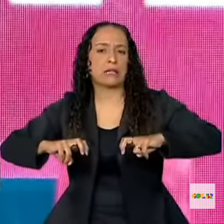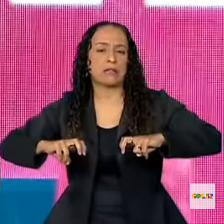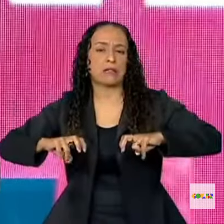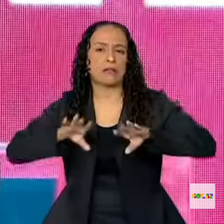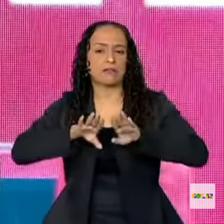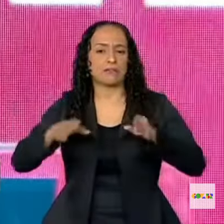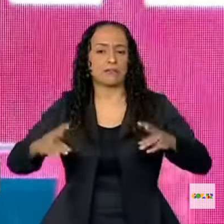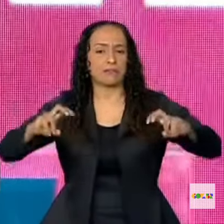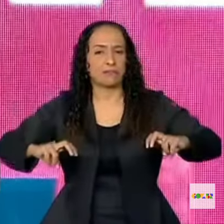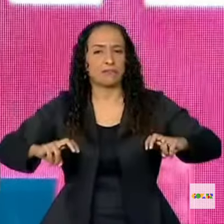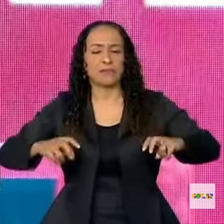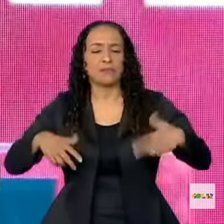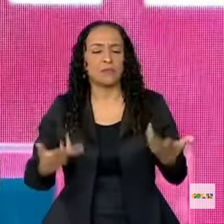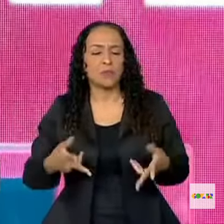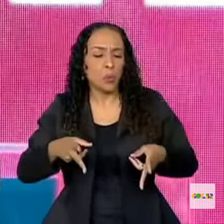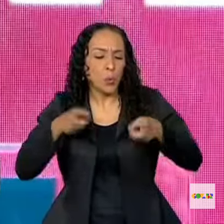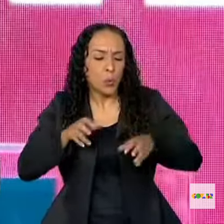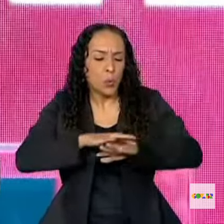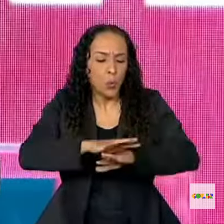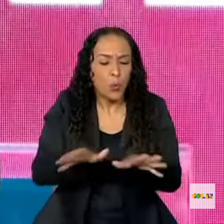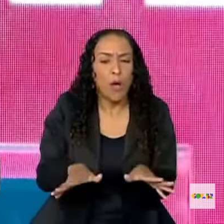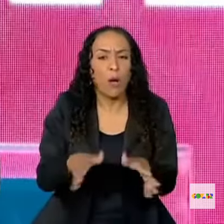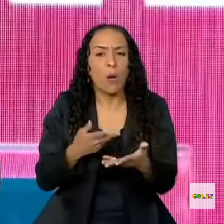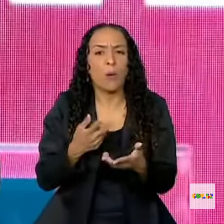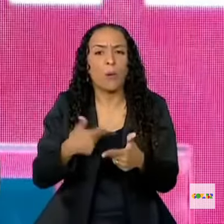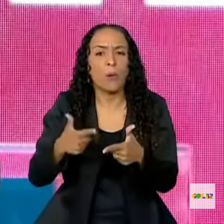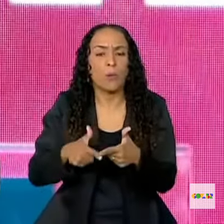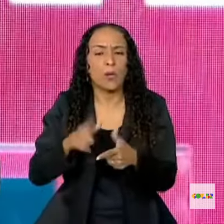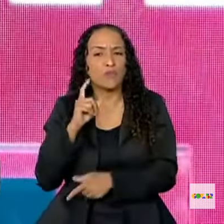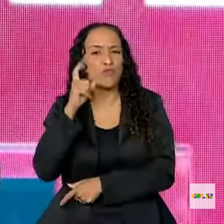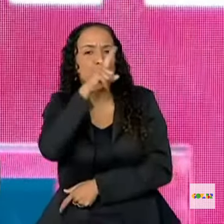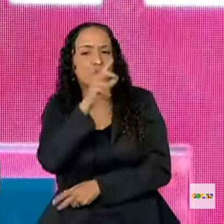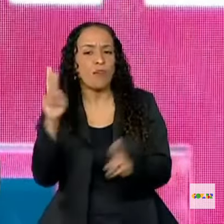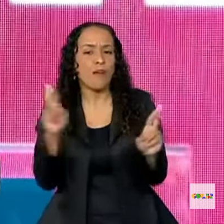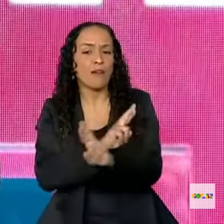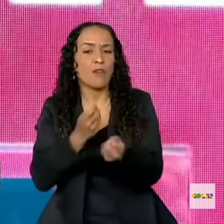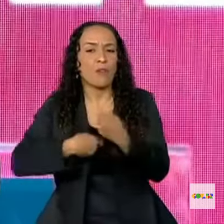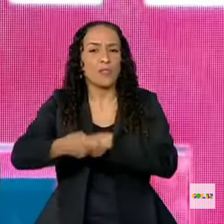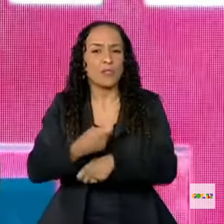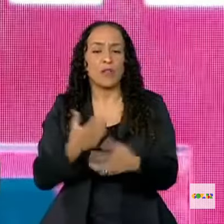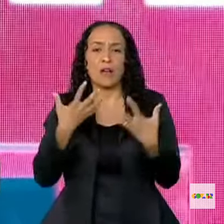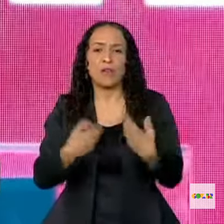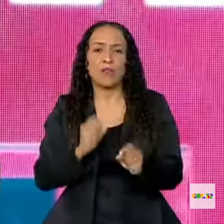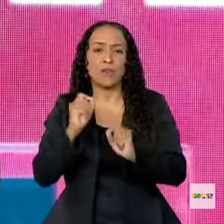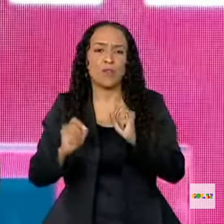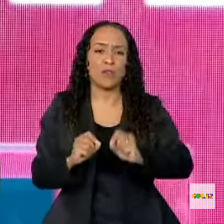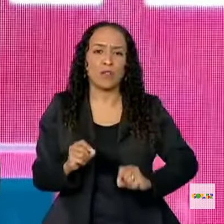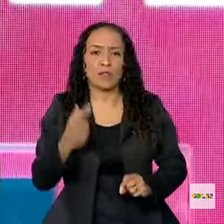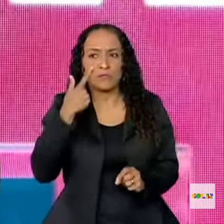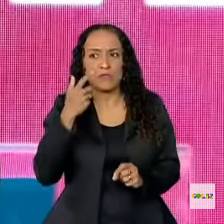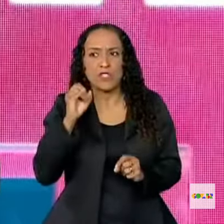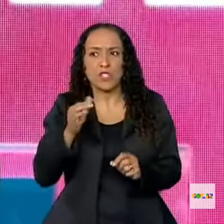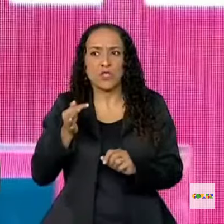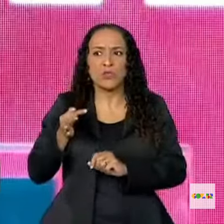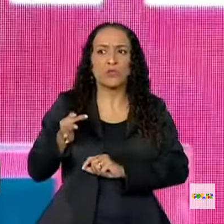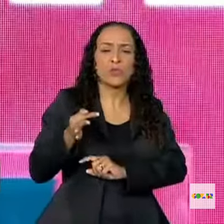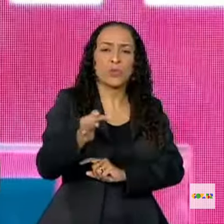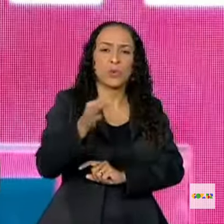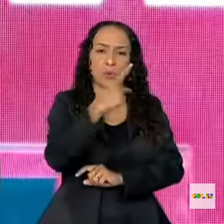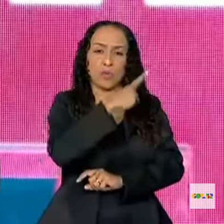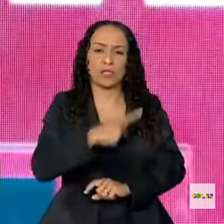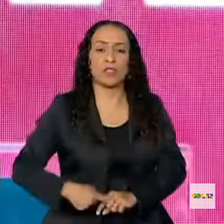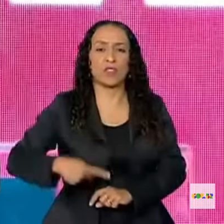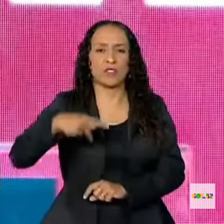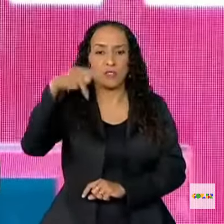veja Quais são os problemas que dificultam as nossas relações comerciais e vamos ver se a futura Presidenta da